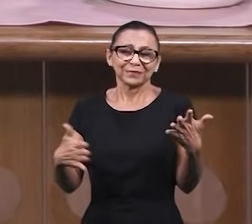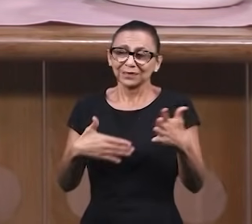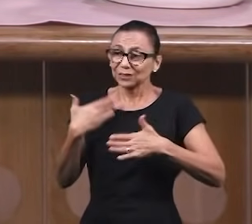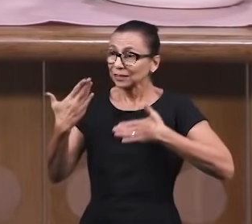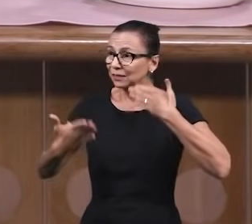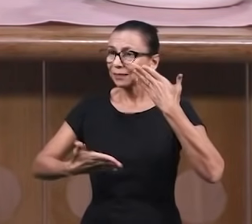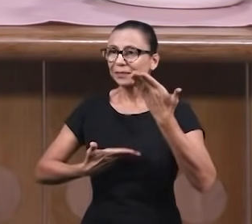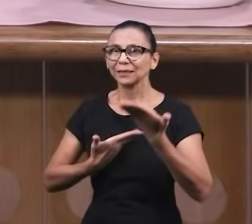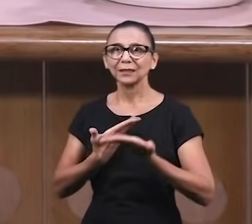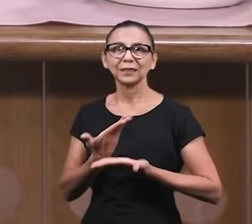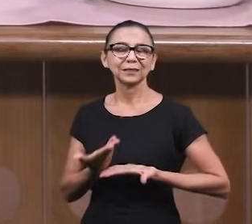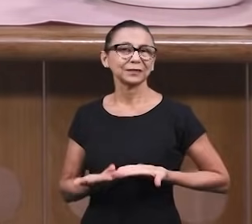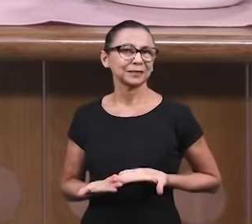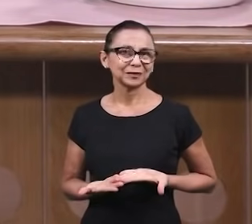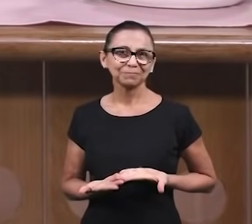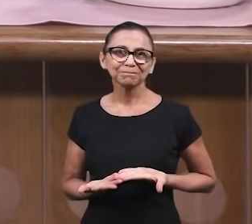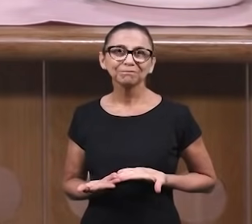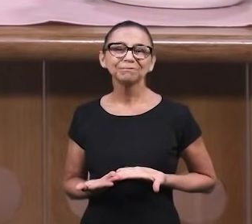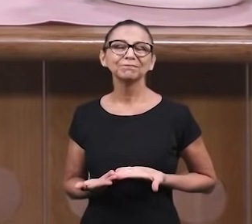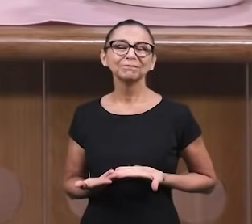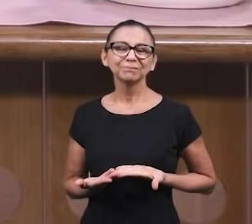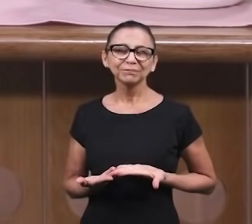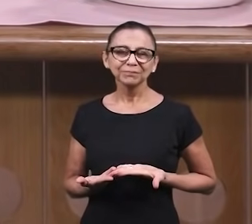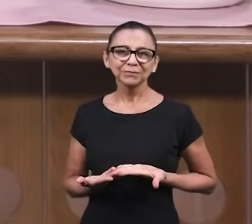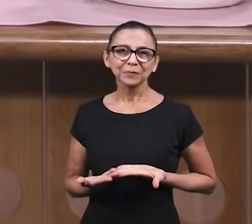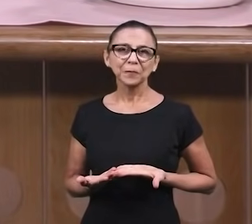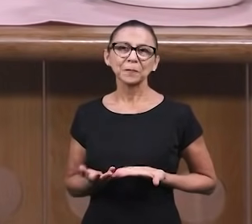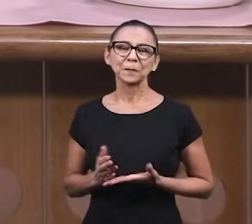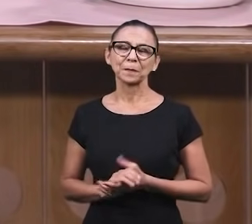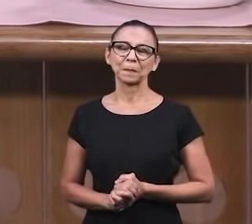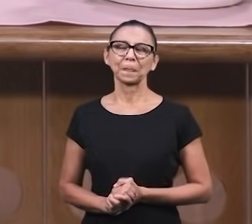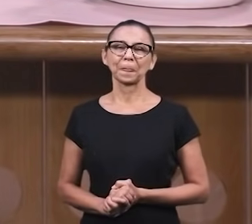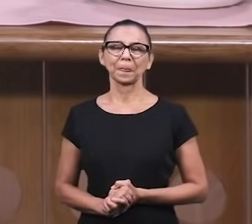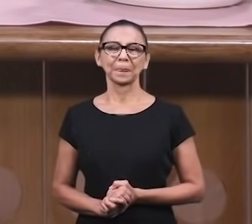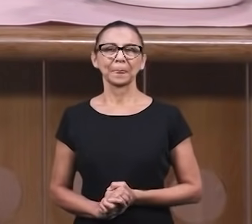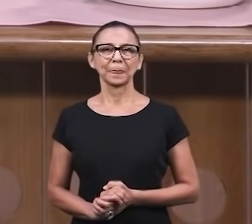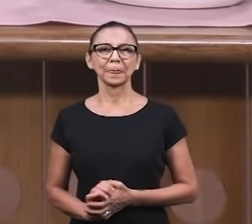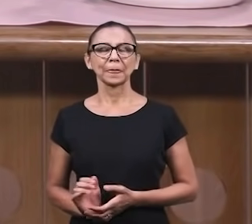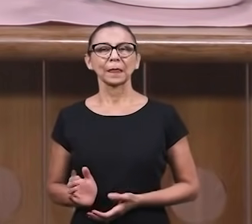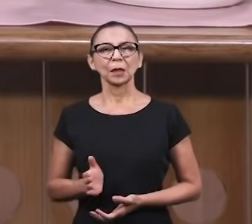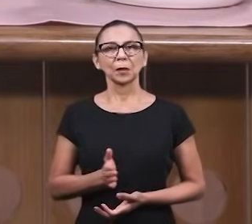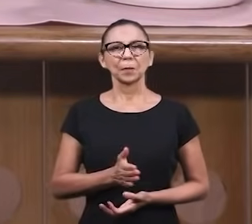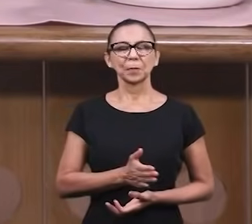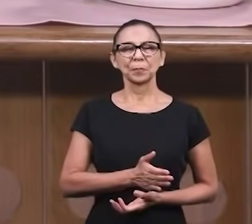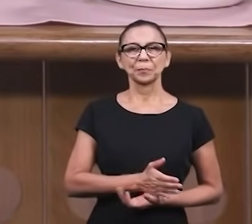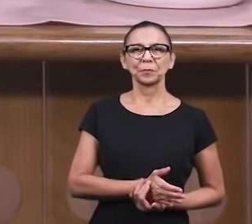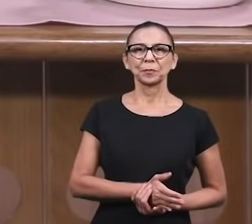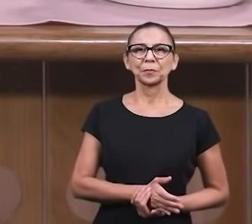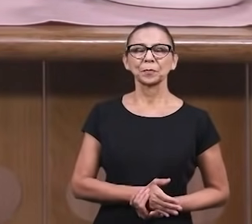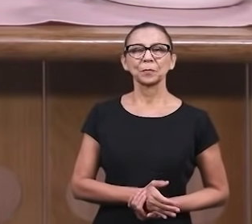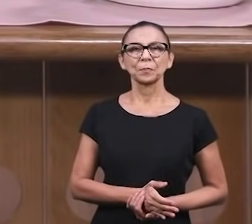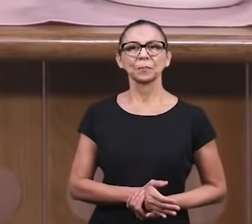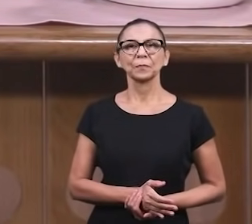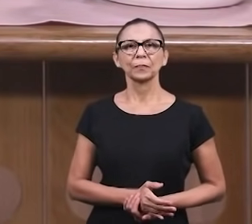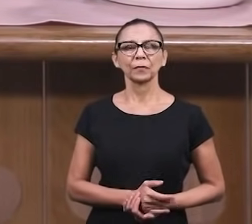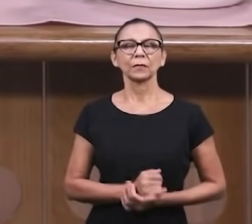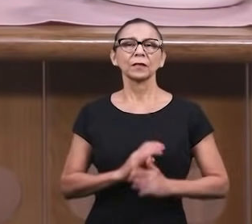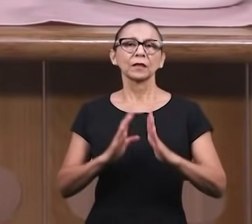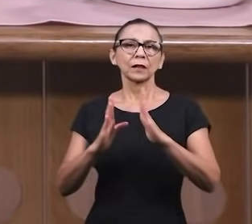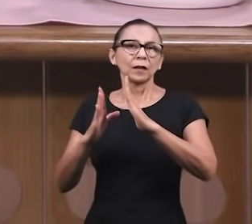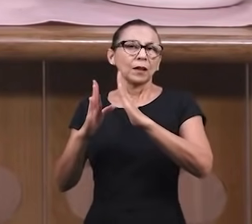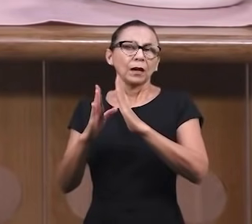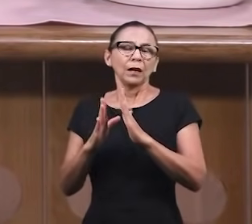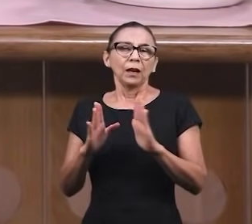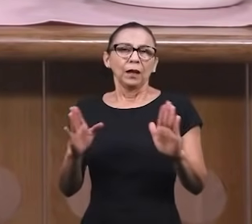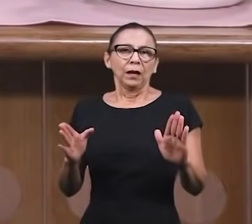forma que Ele quer operar na vida do homem. Nós estamos vivendo os últimos instantes da igreja.